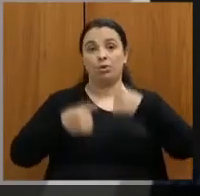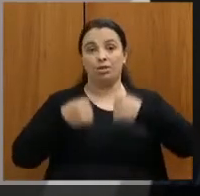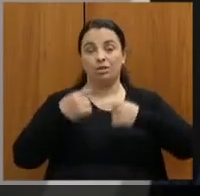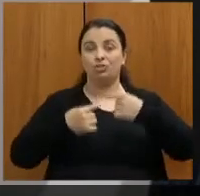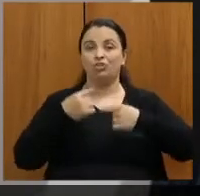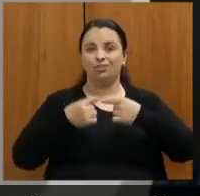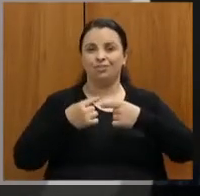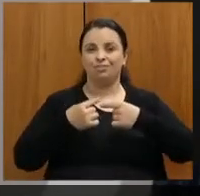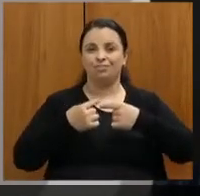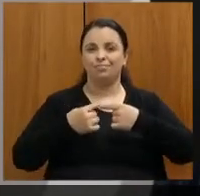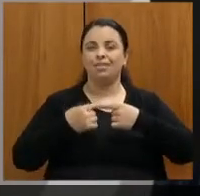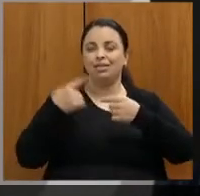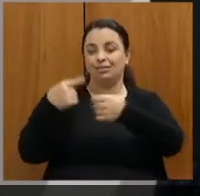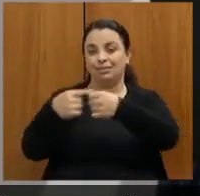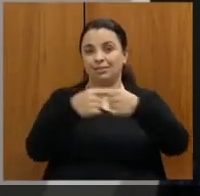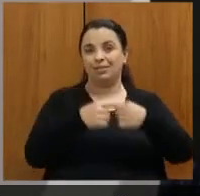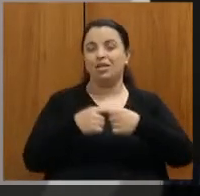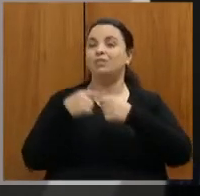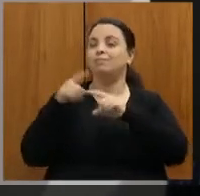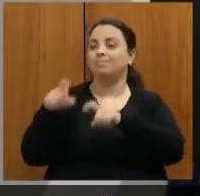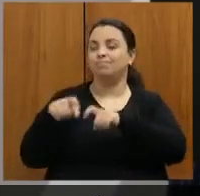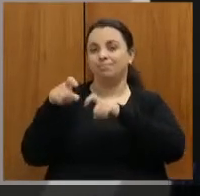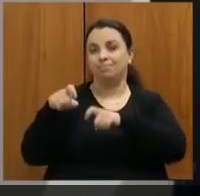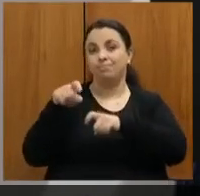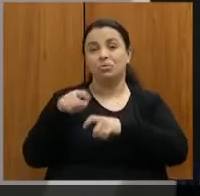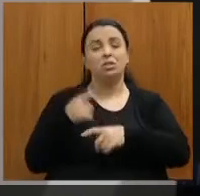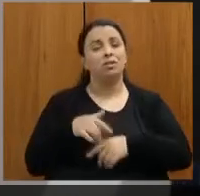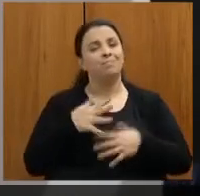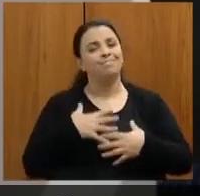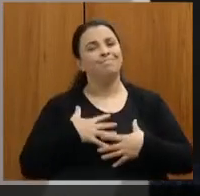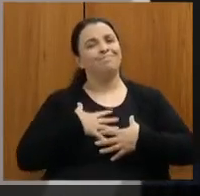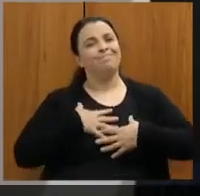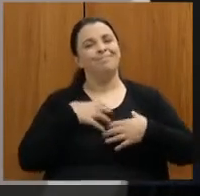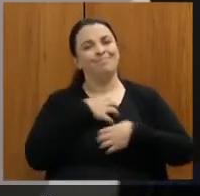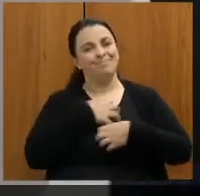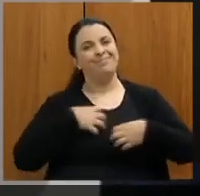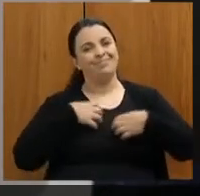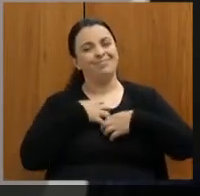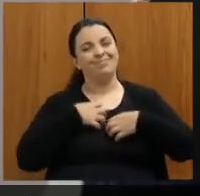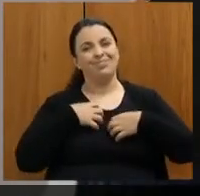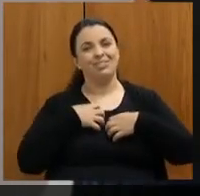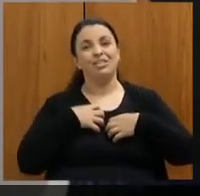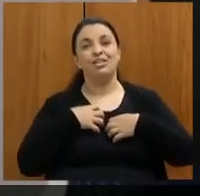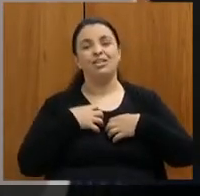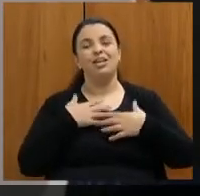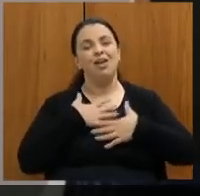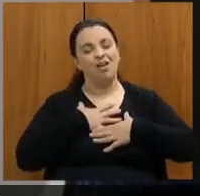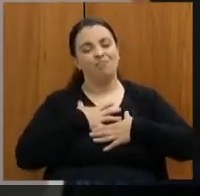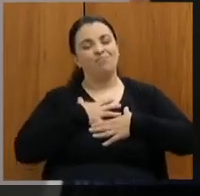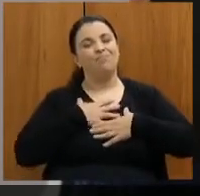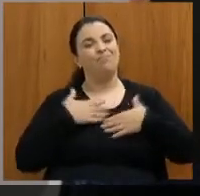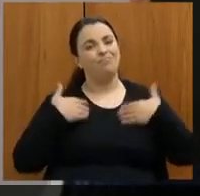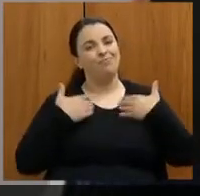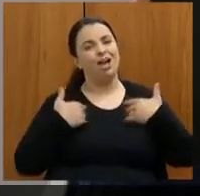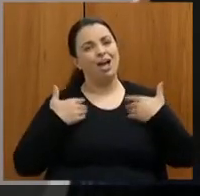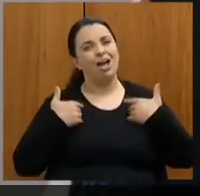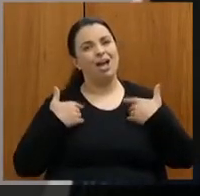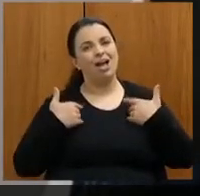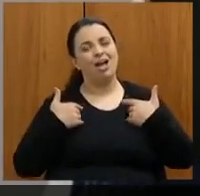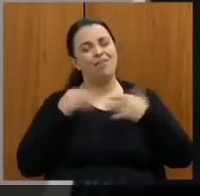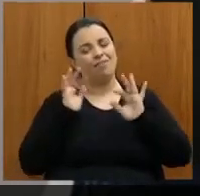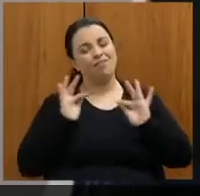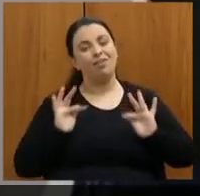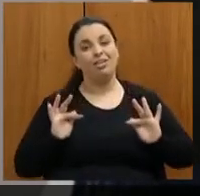são muito contente os servidores estaduais do interior estão muito feliz com o governador de ter conseguido